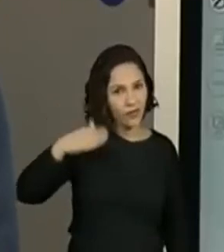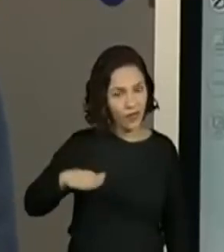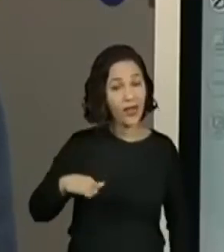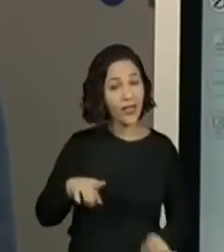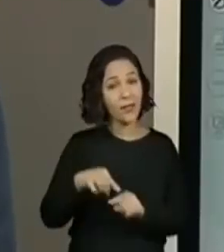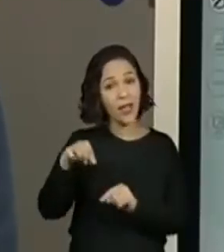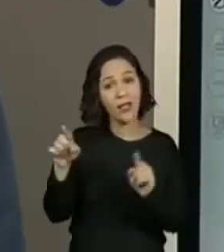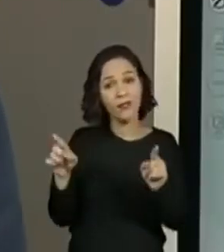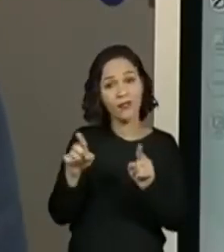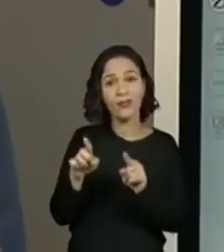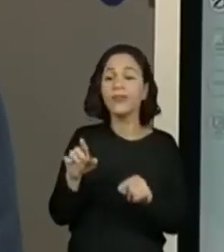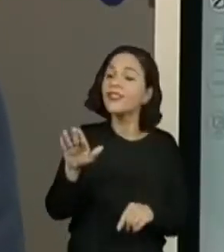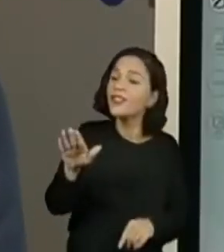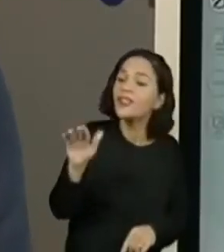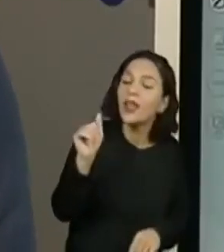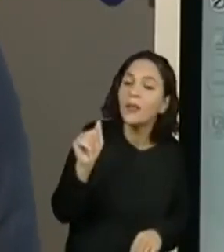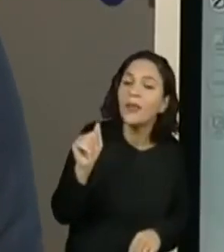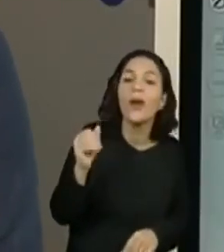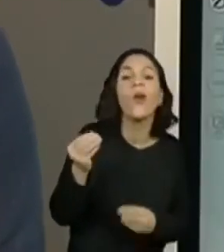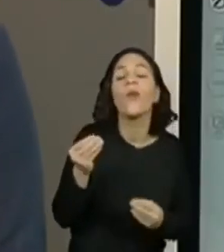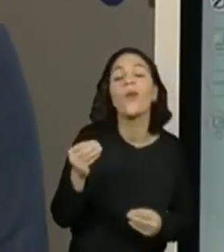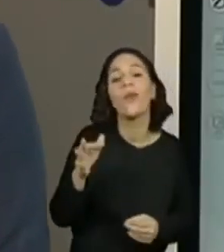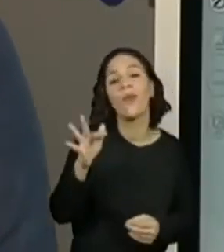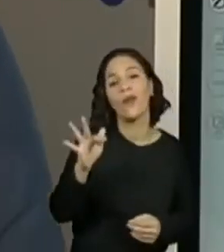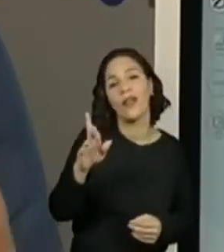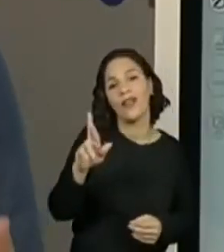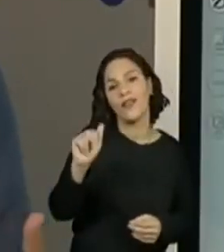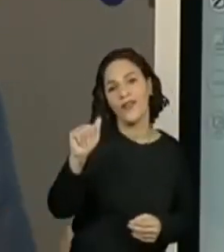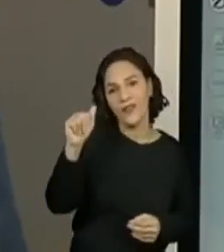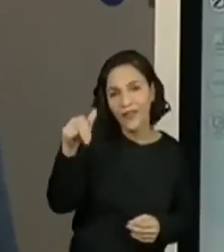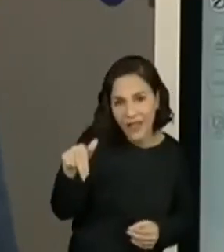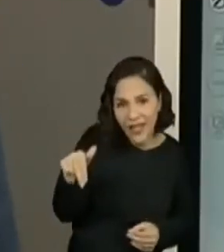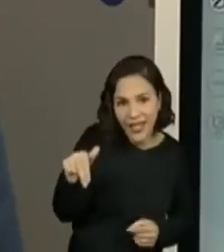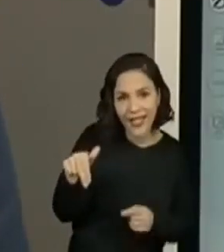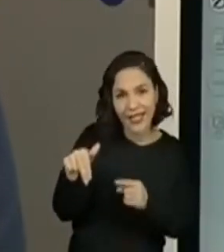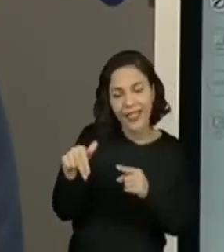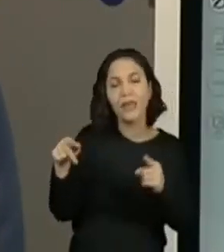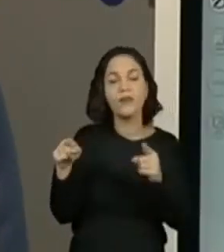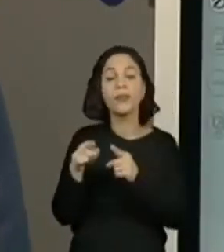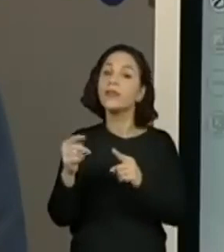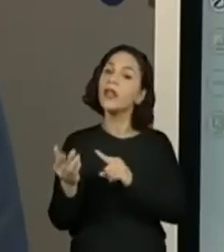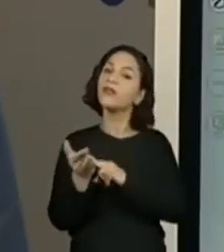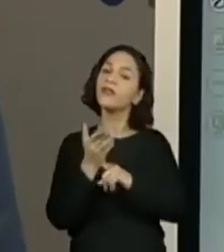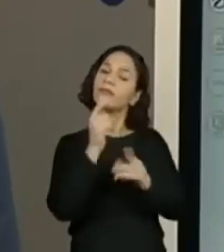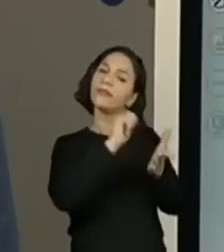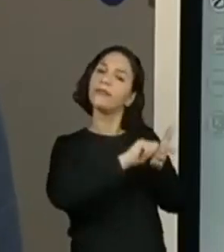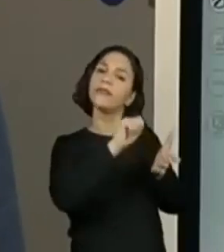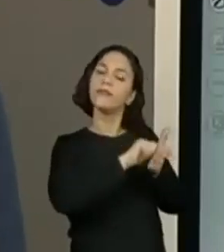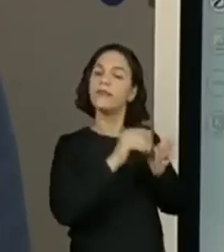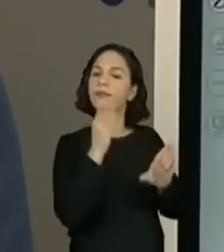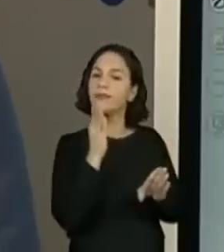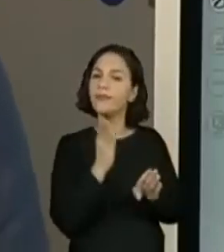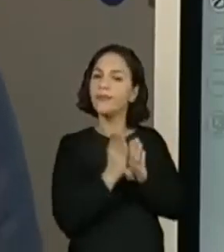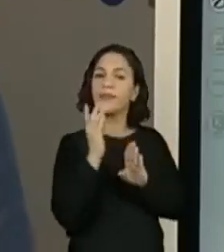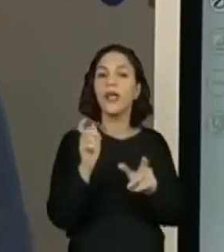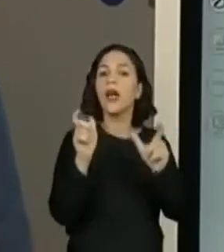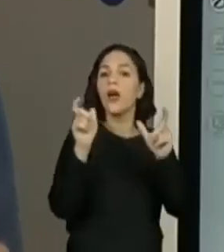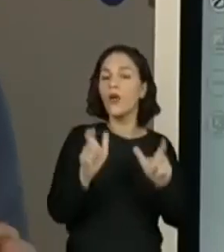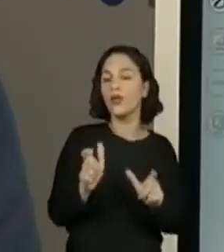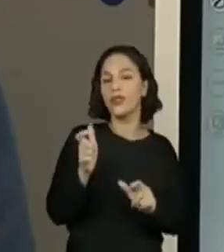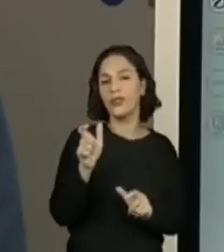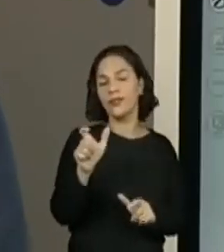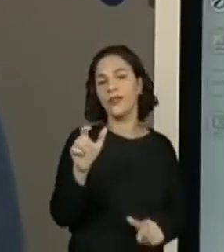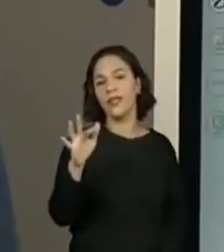ela carinhosamente assim, de Fran. Ah, o nome da professora Franciele ajudou a gente a descobrir onde estava